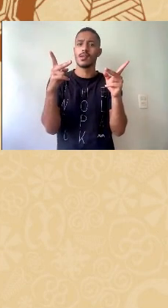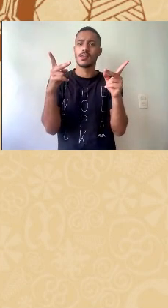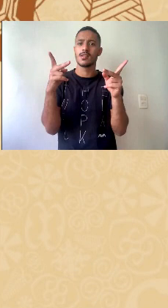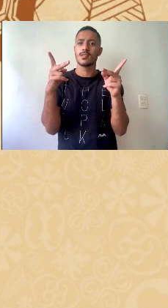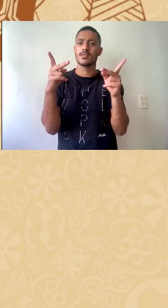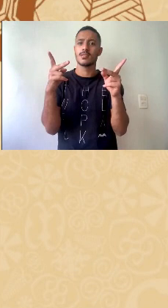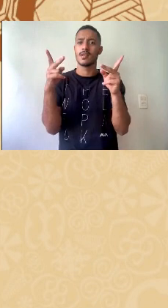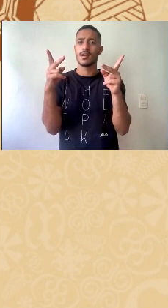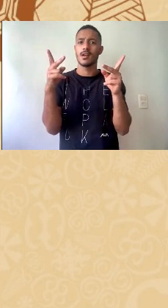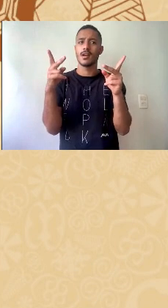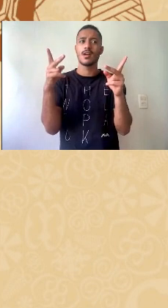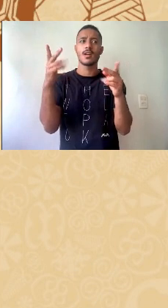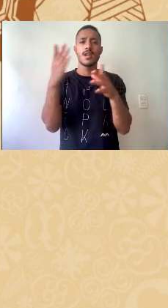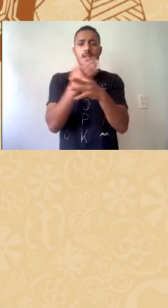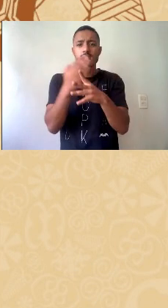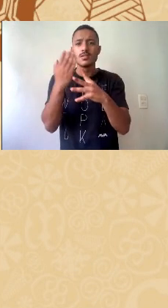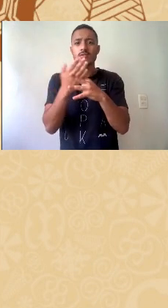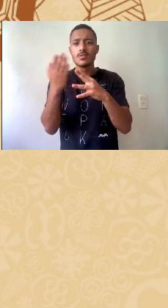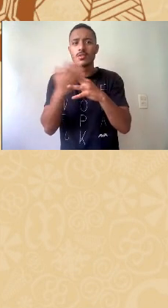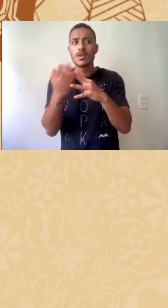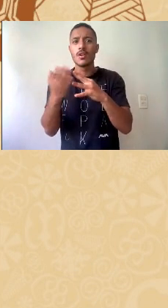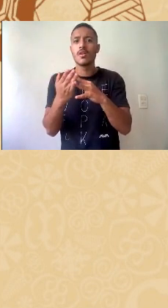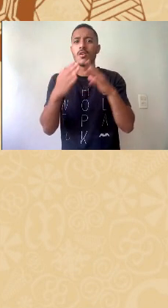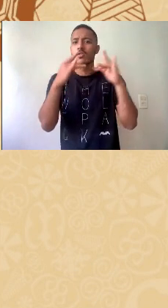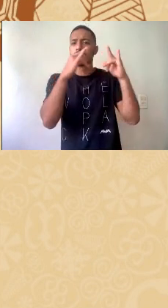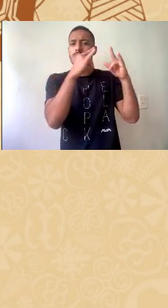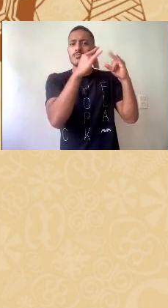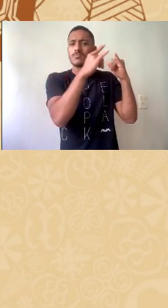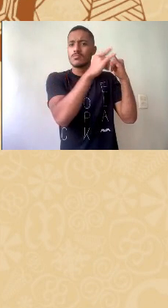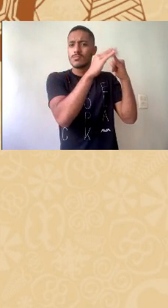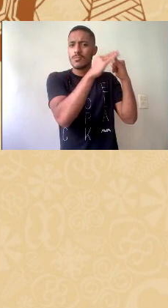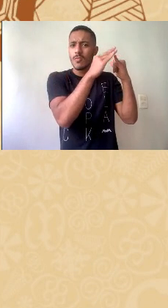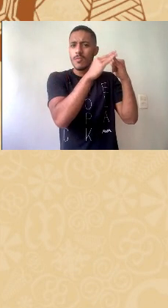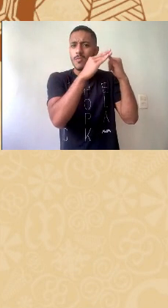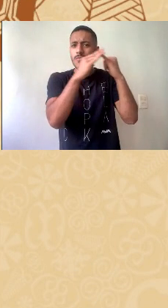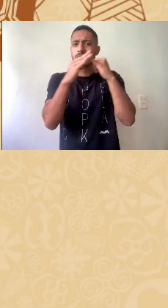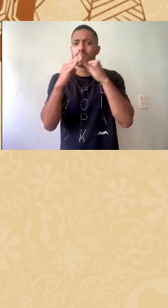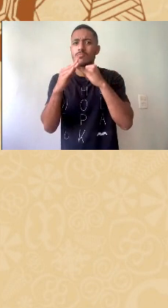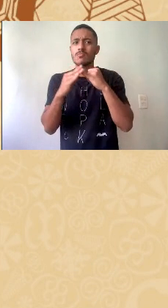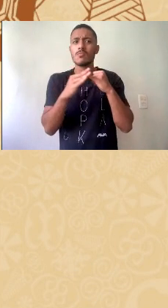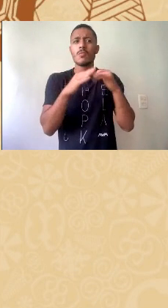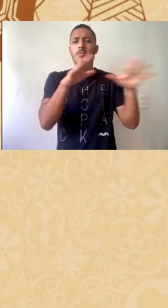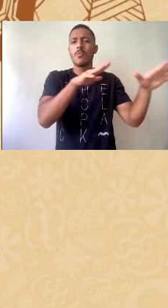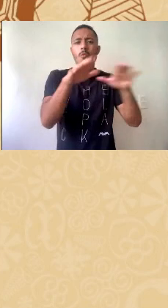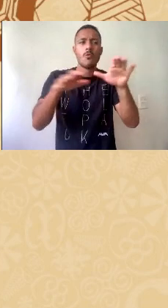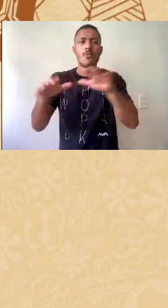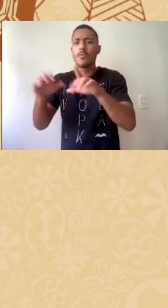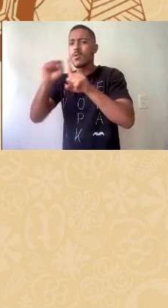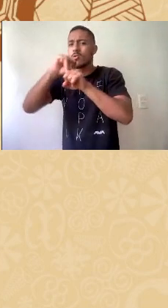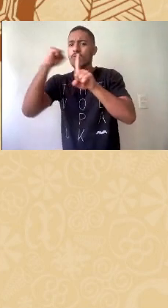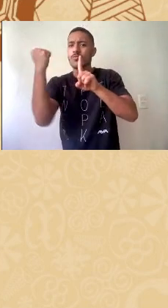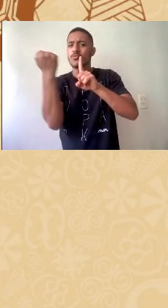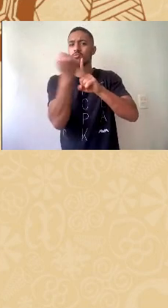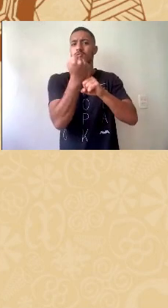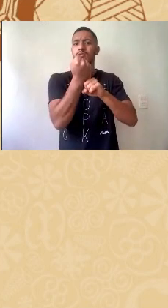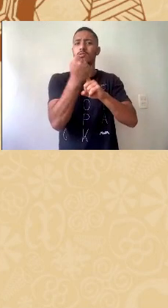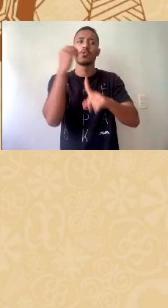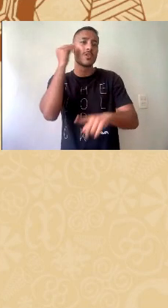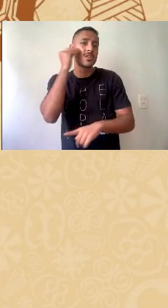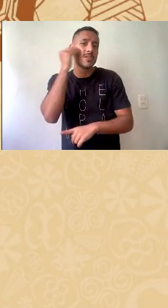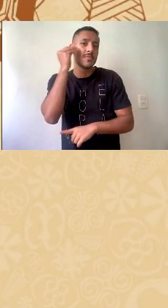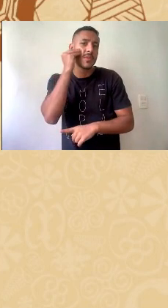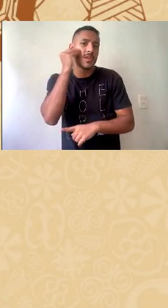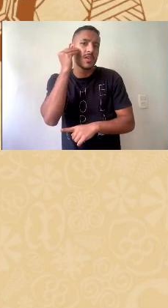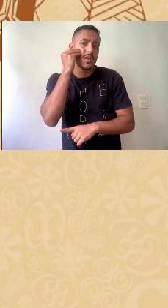entre instituições, movimentos sociais e as nossas experiências individuais, pessoais.